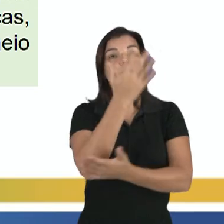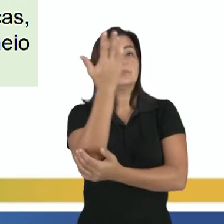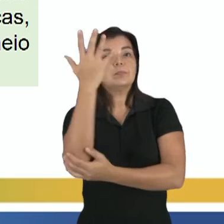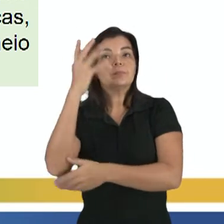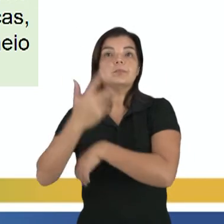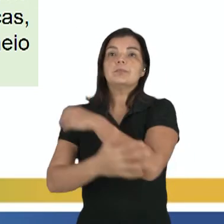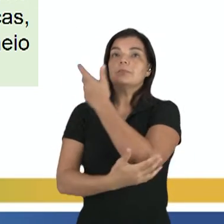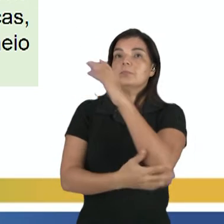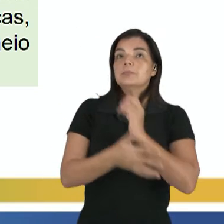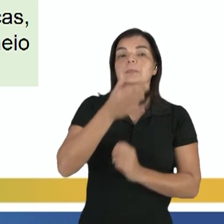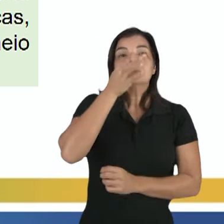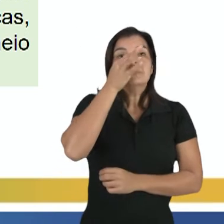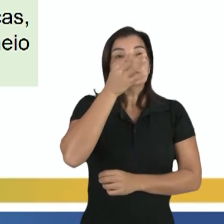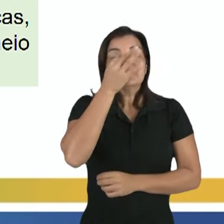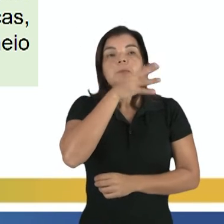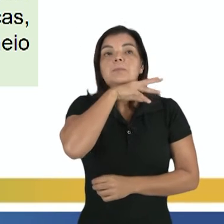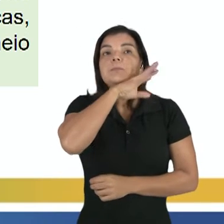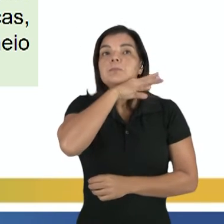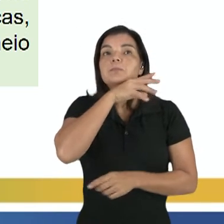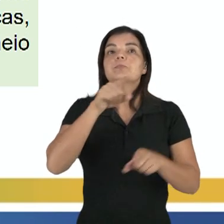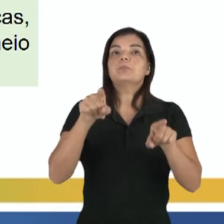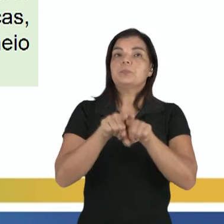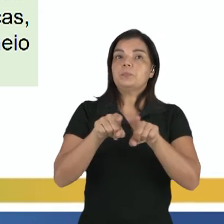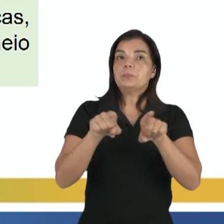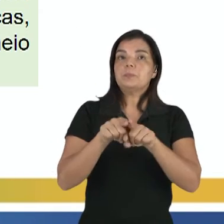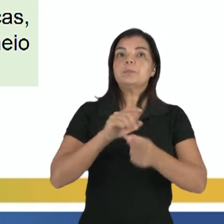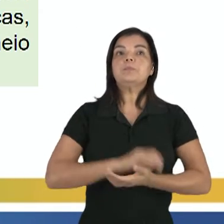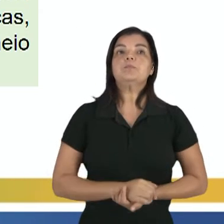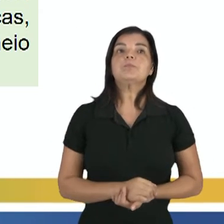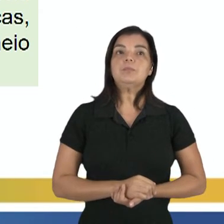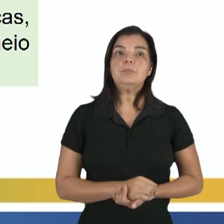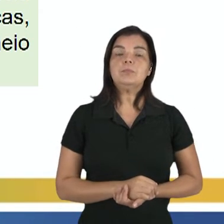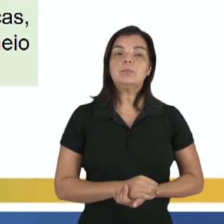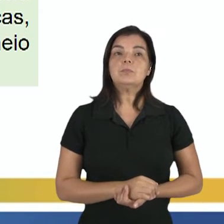natureza, a flora, a fauna, além de